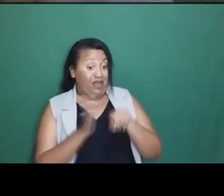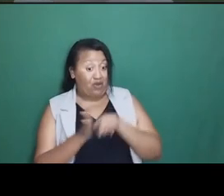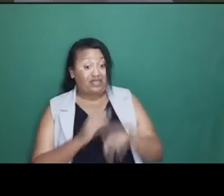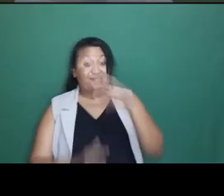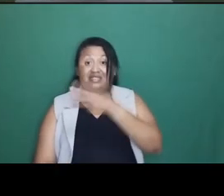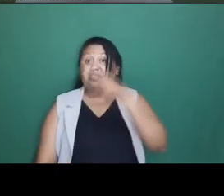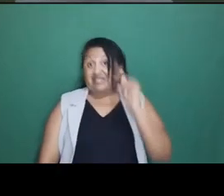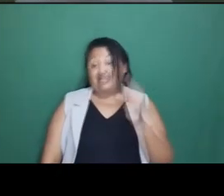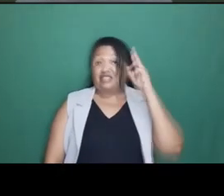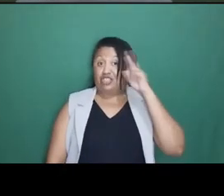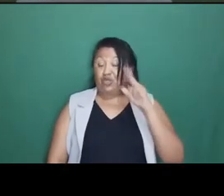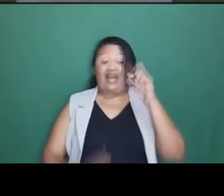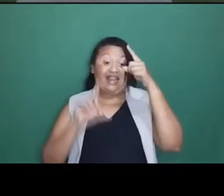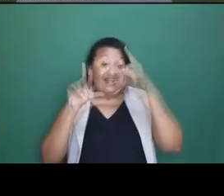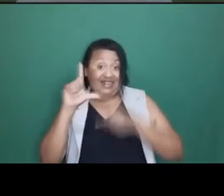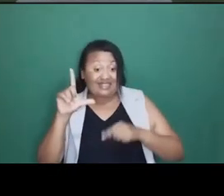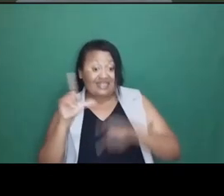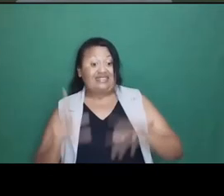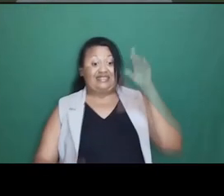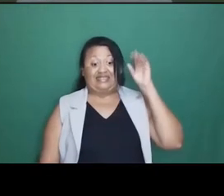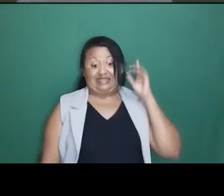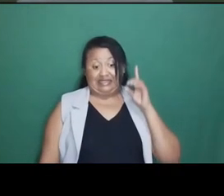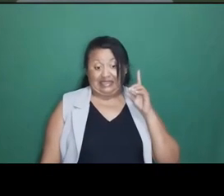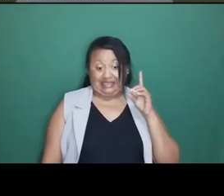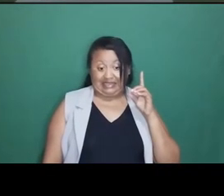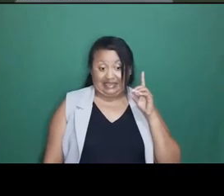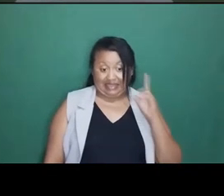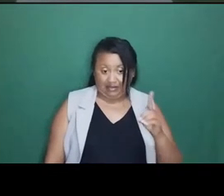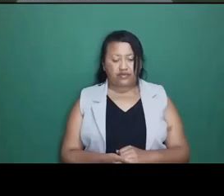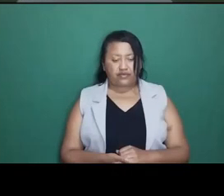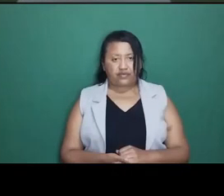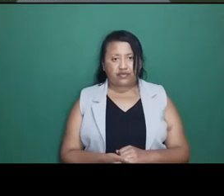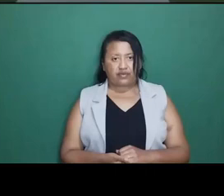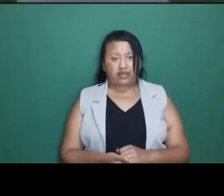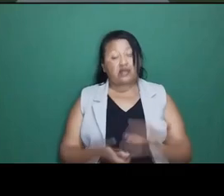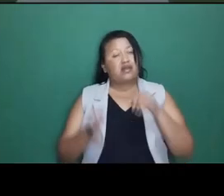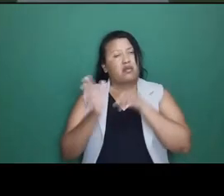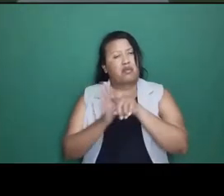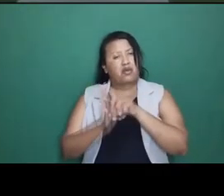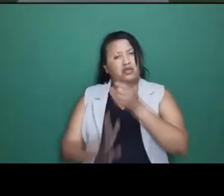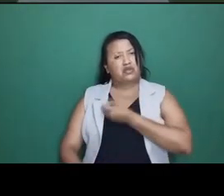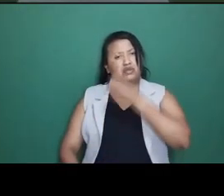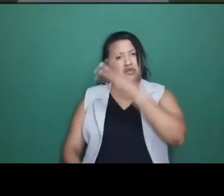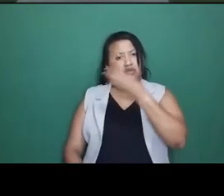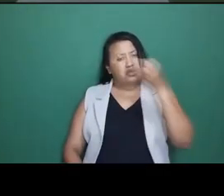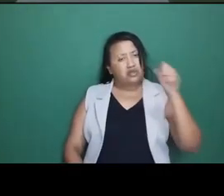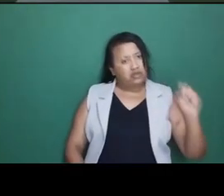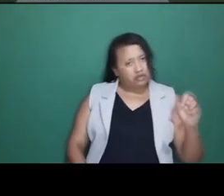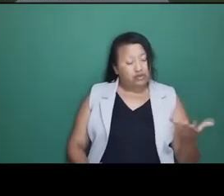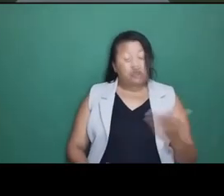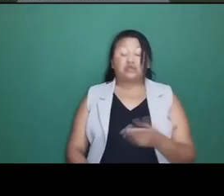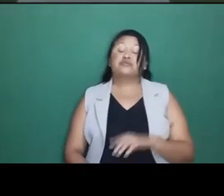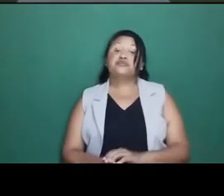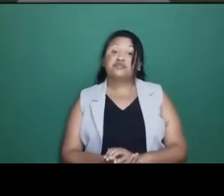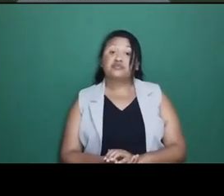é a letra D letra D na questão 38 questão 38